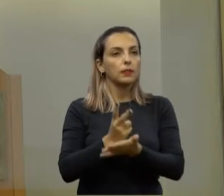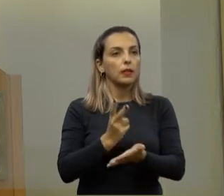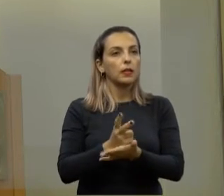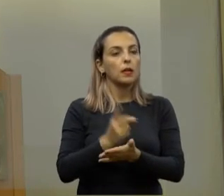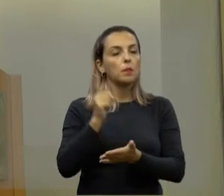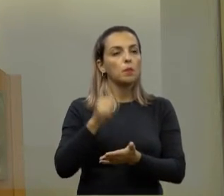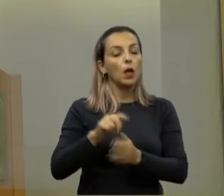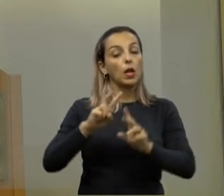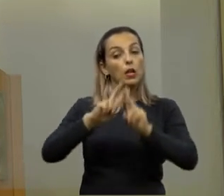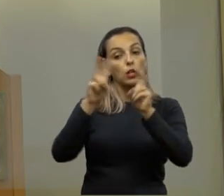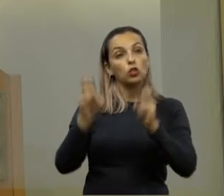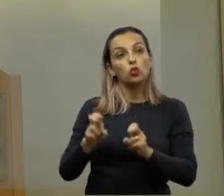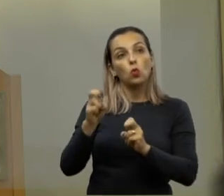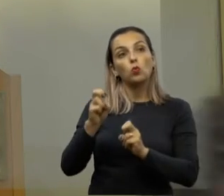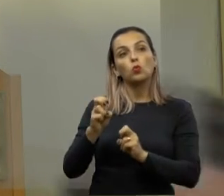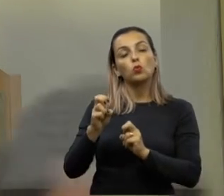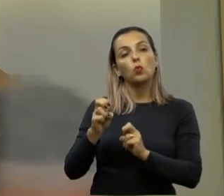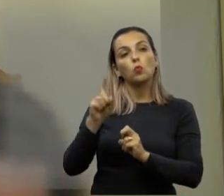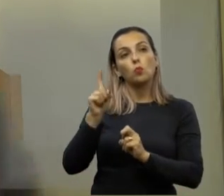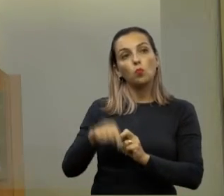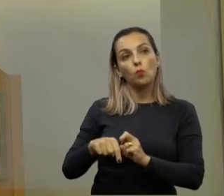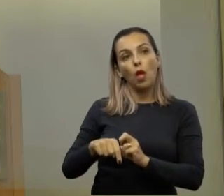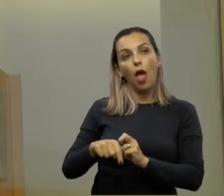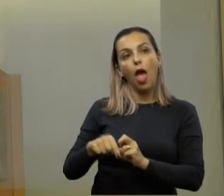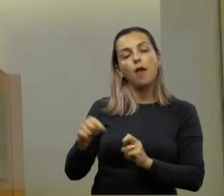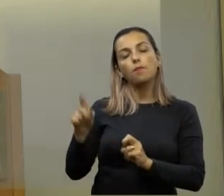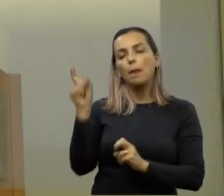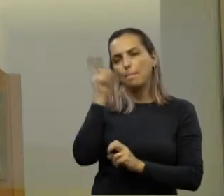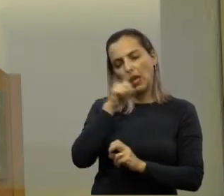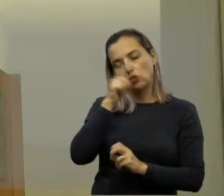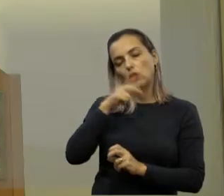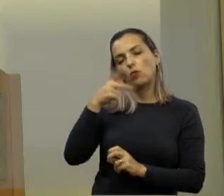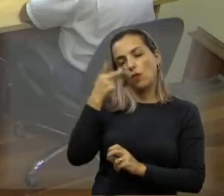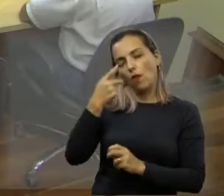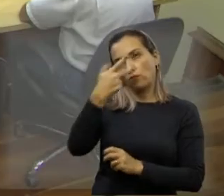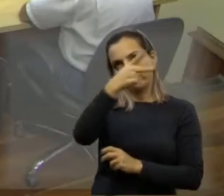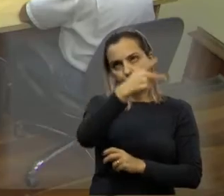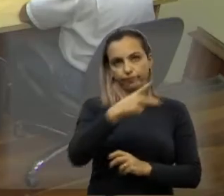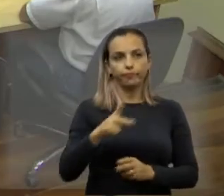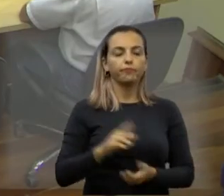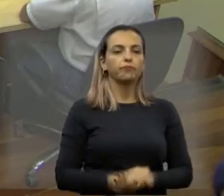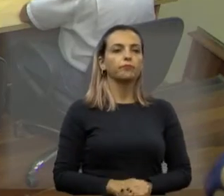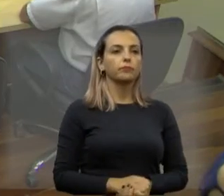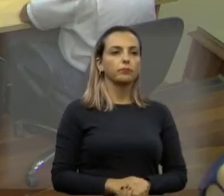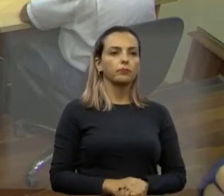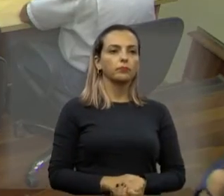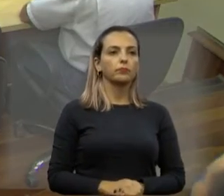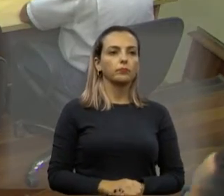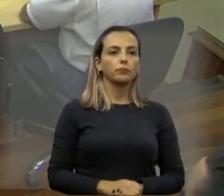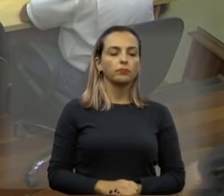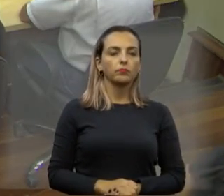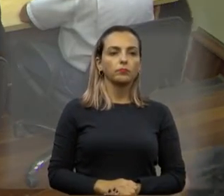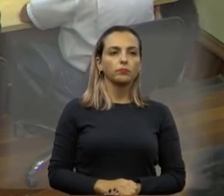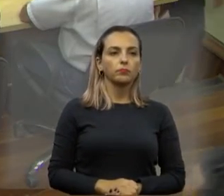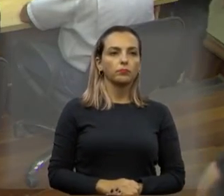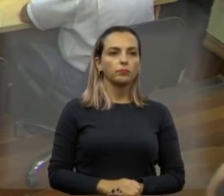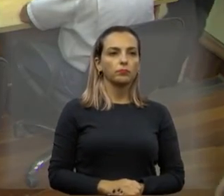sido dito do IPTU dos mortos e acima de tudo em verídico e é